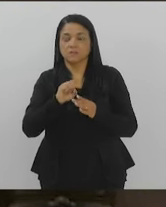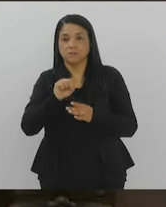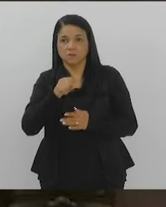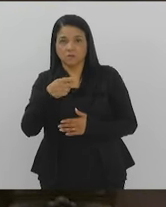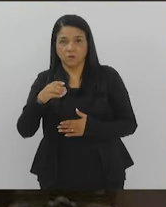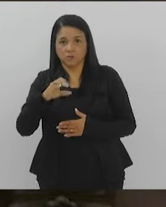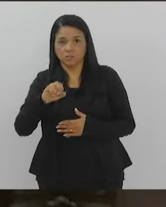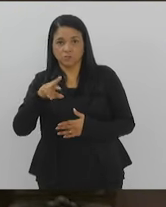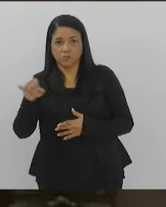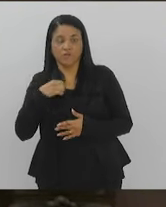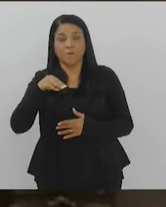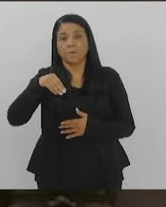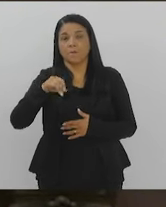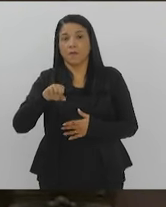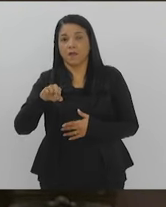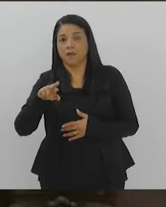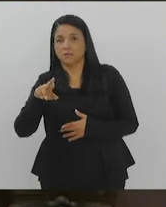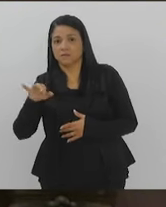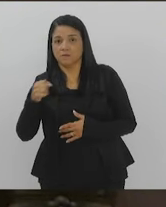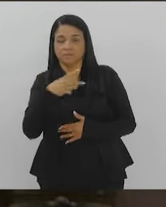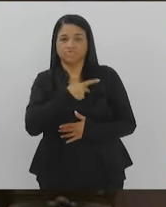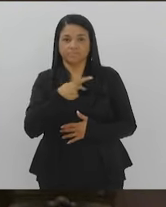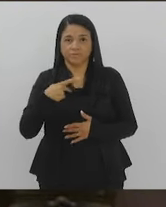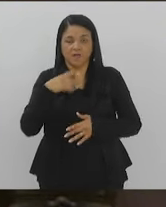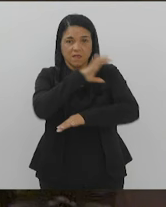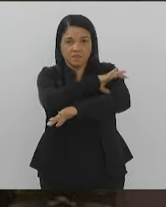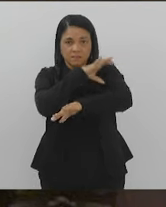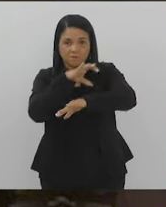pastora Márcia Helena, Assembleia de Deus de São